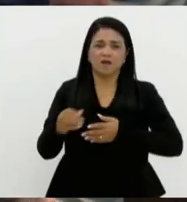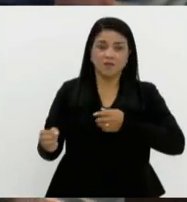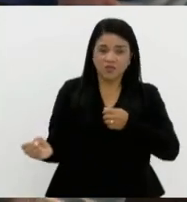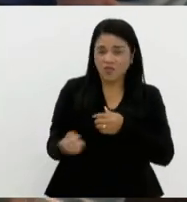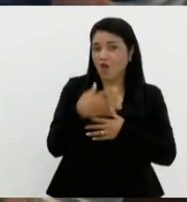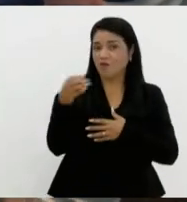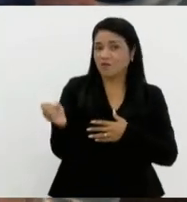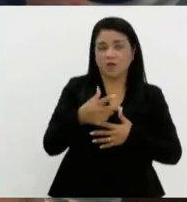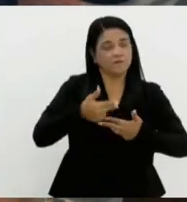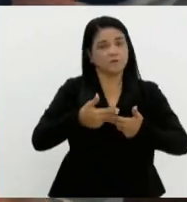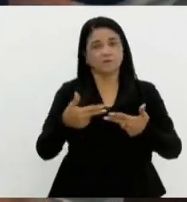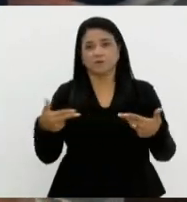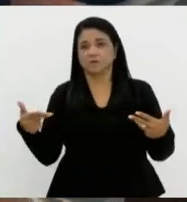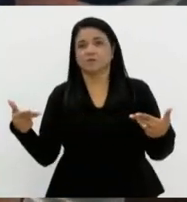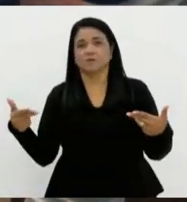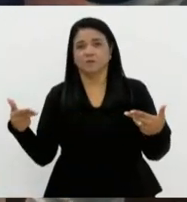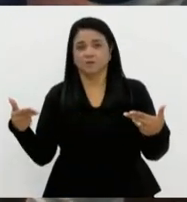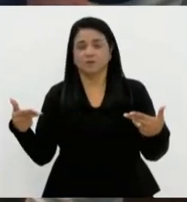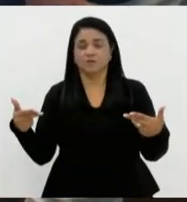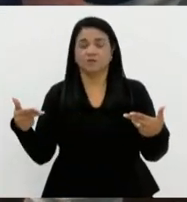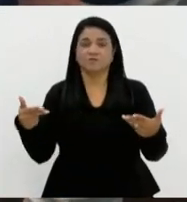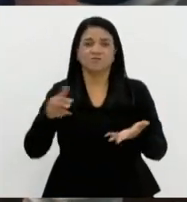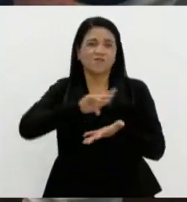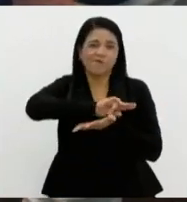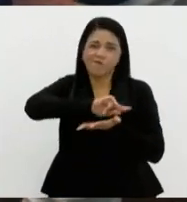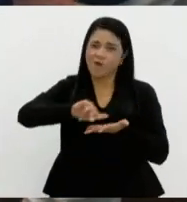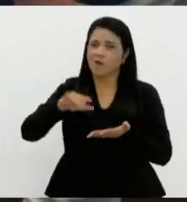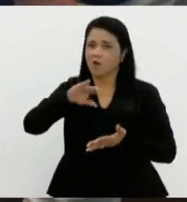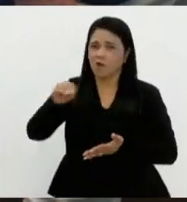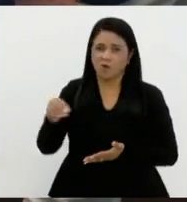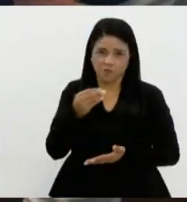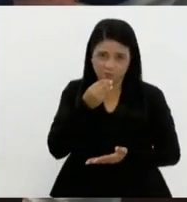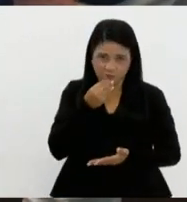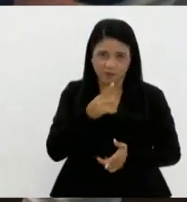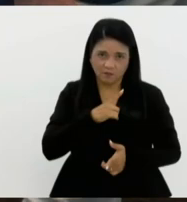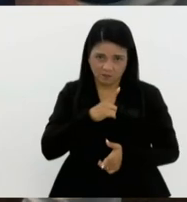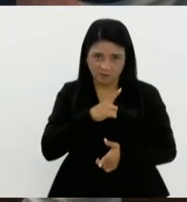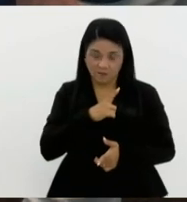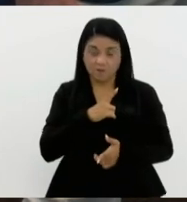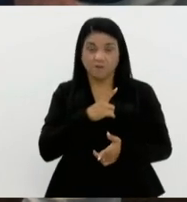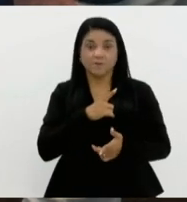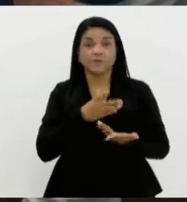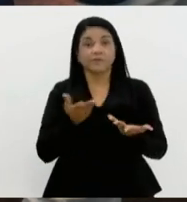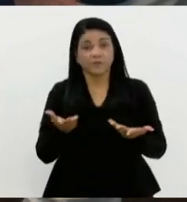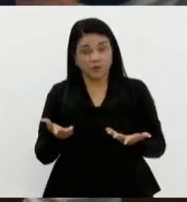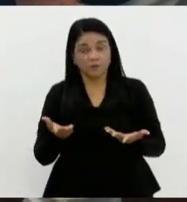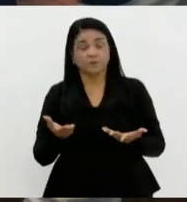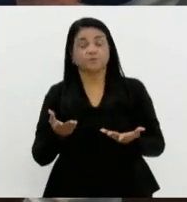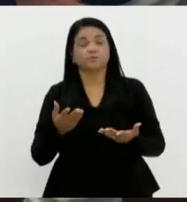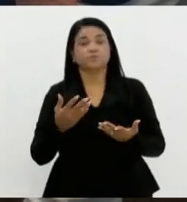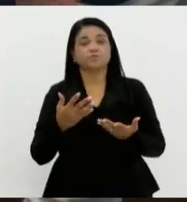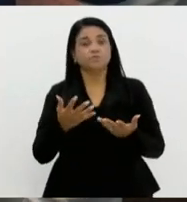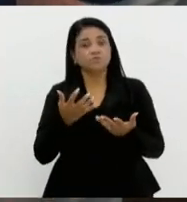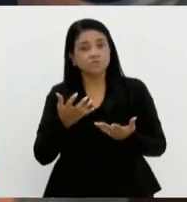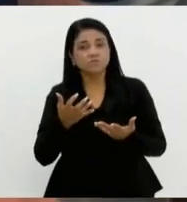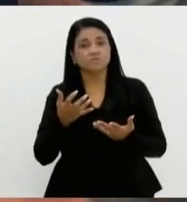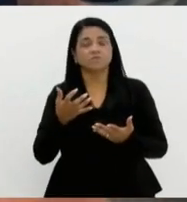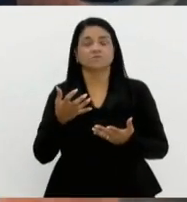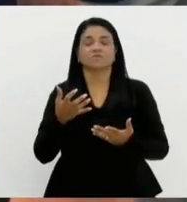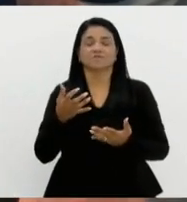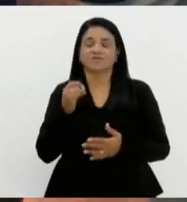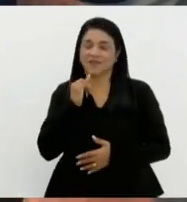novidades e tão repleto de oportunidades. Portanto, eu quero aqui falar com